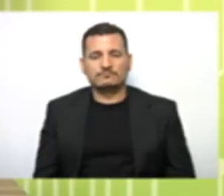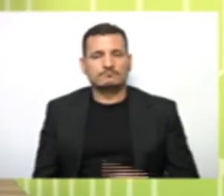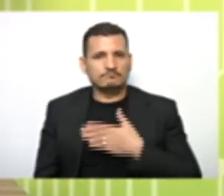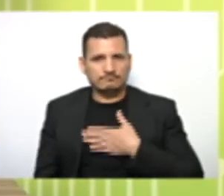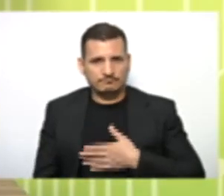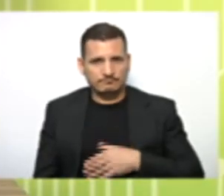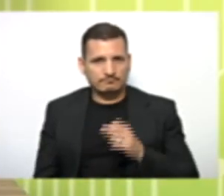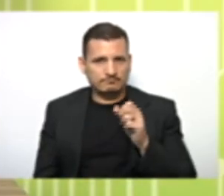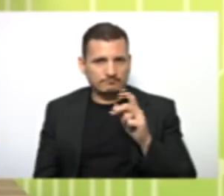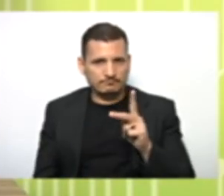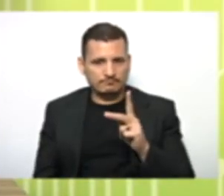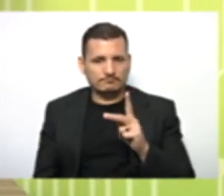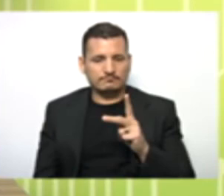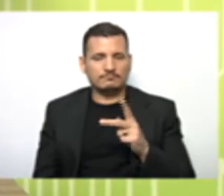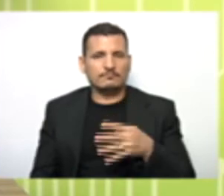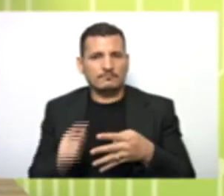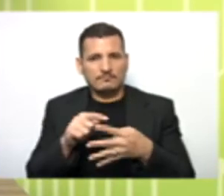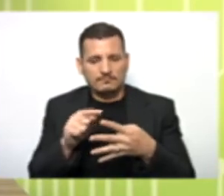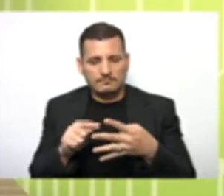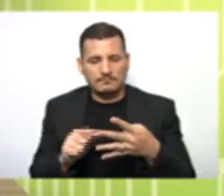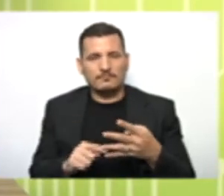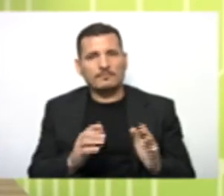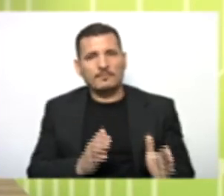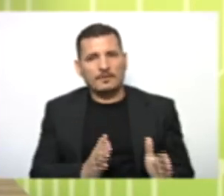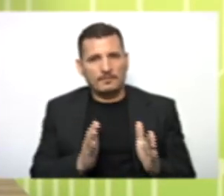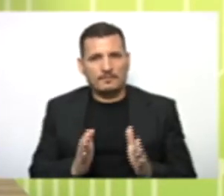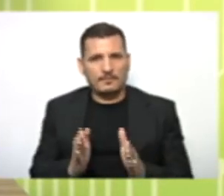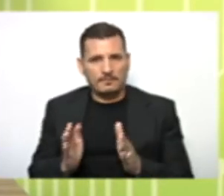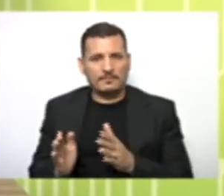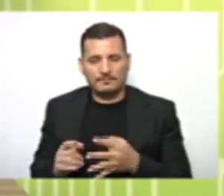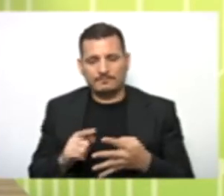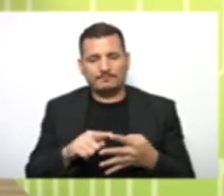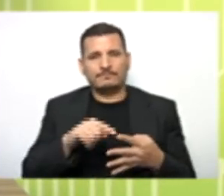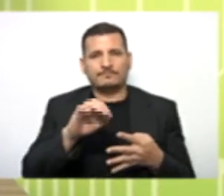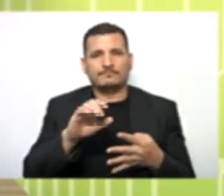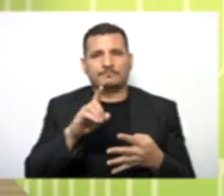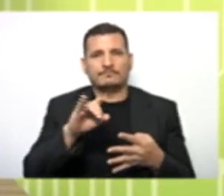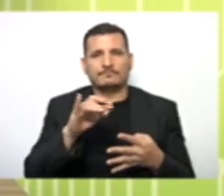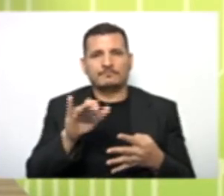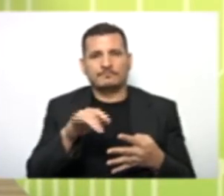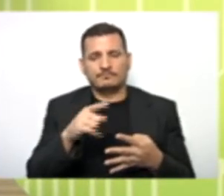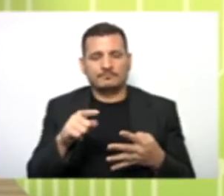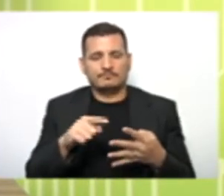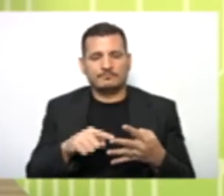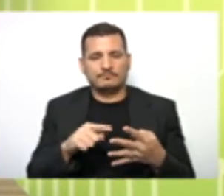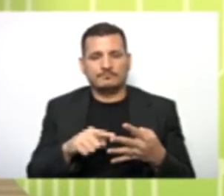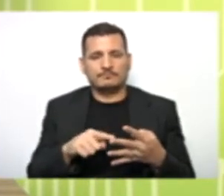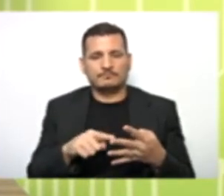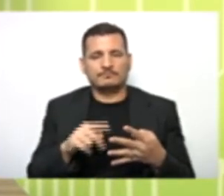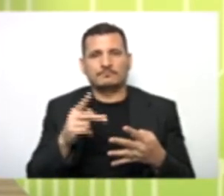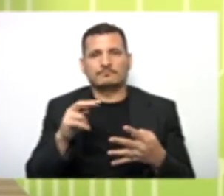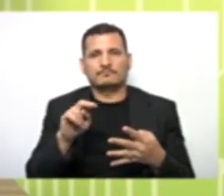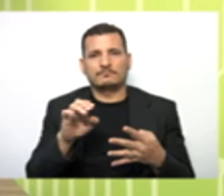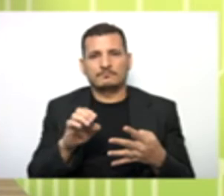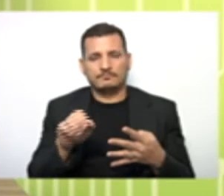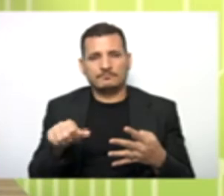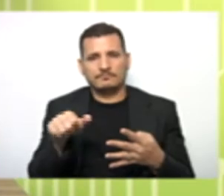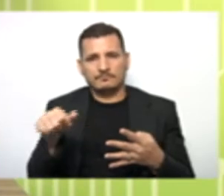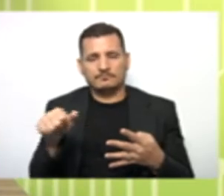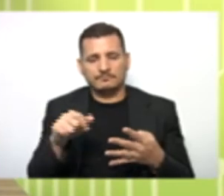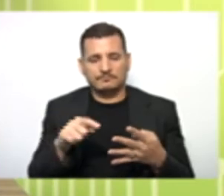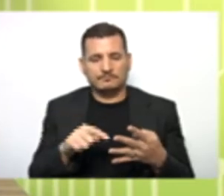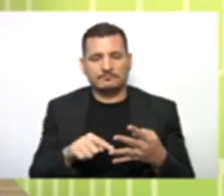tranquilo? Então, quanto às 4 etapas, novamente, edição de texto, que é escrever o código, pré-compilação, que